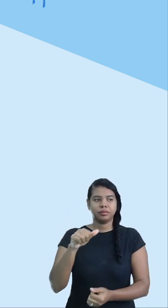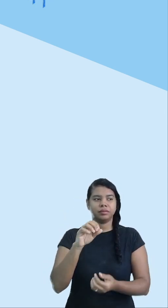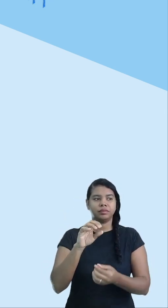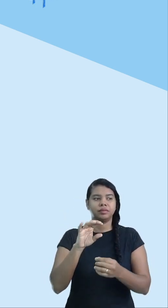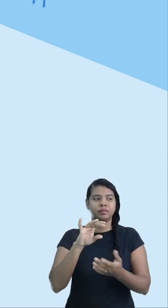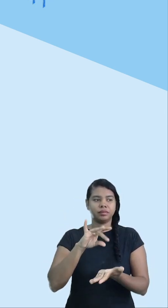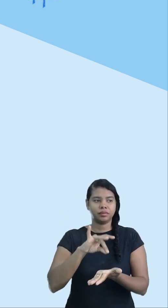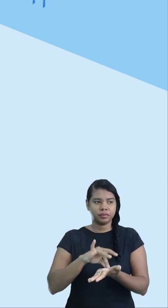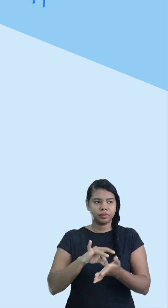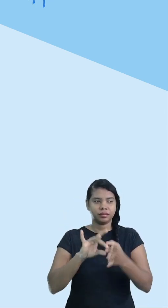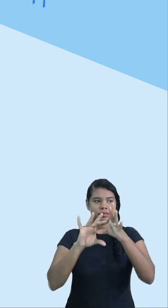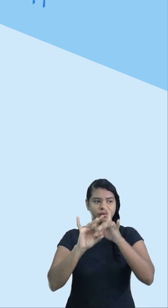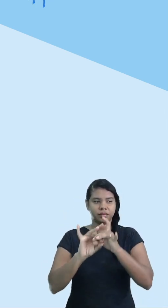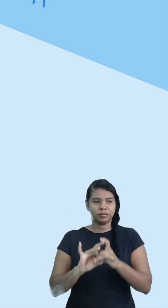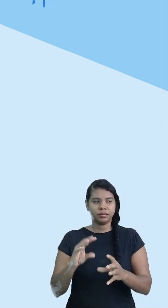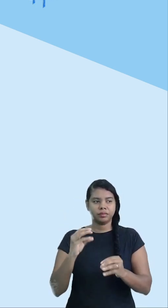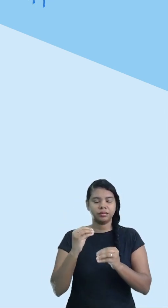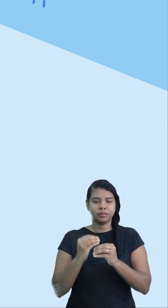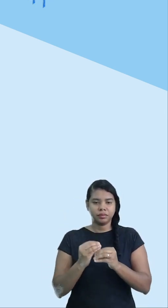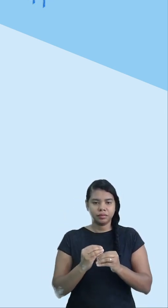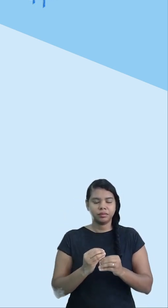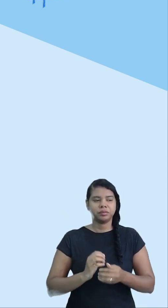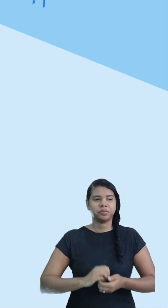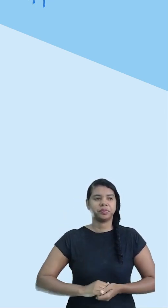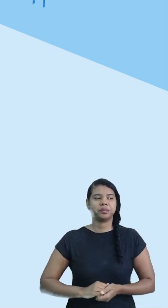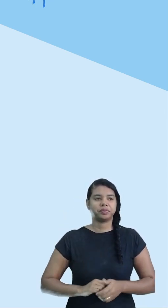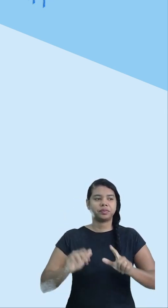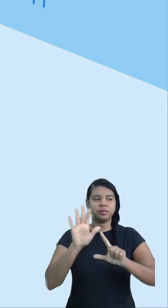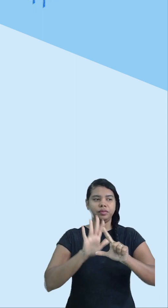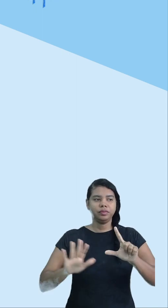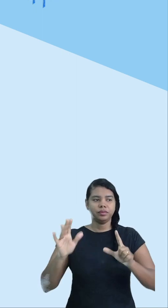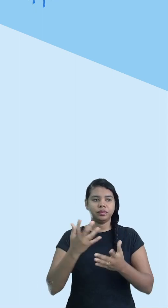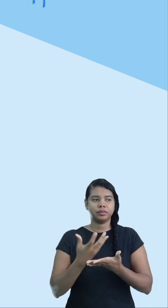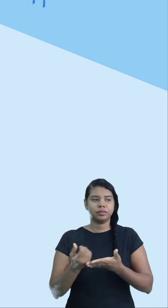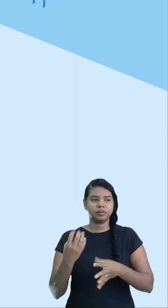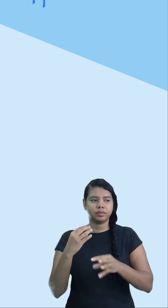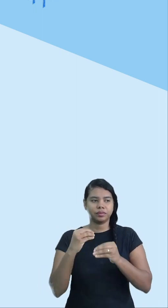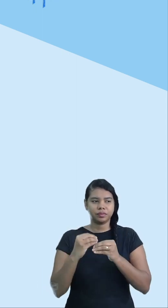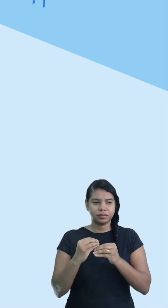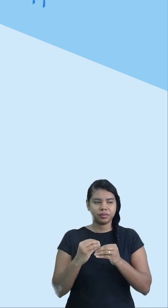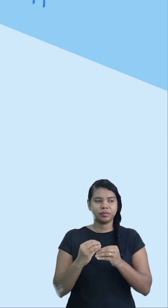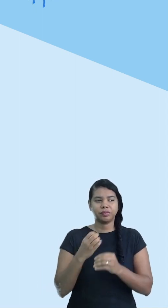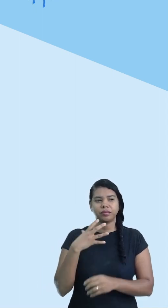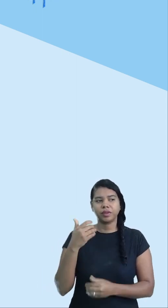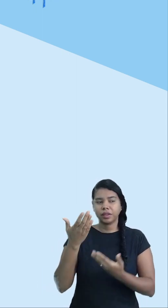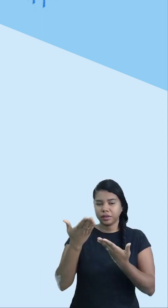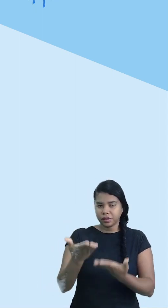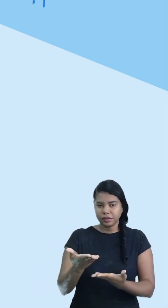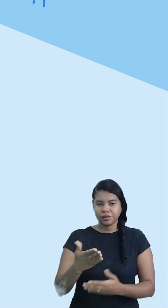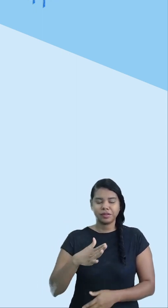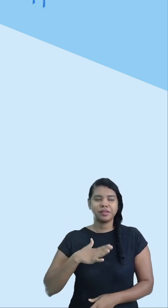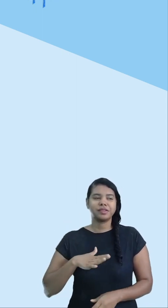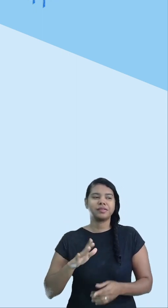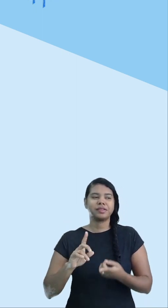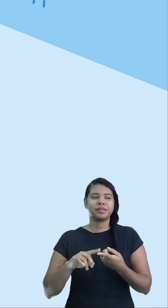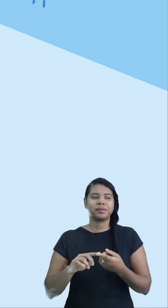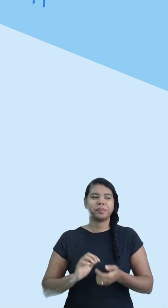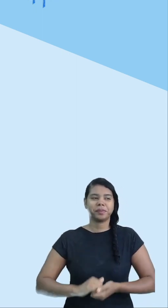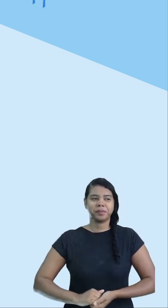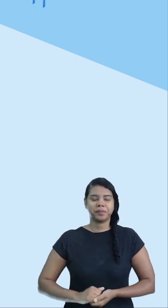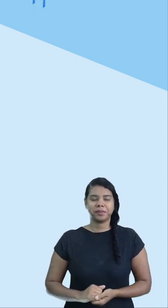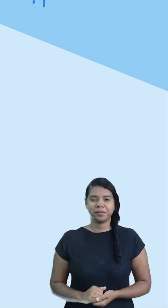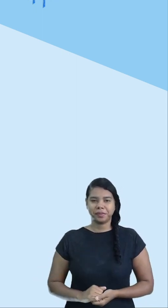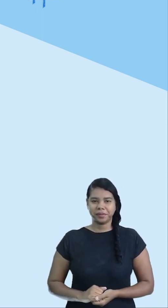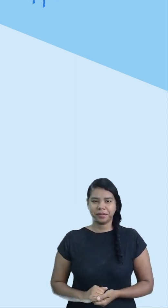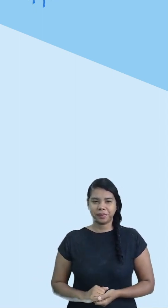você ainda não ouviu o podcast, corre lá, tá divertidinho. Eu curto gravar o podcast, espero que você também se divirta, tá massinha. Então corre